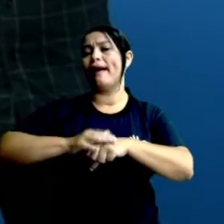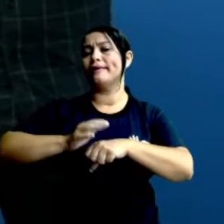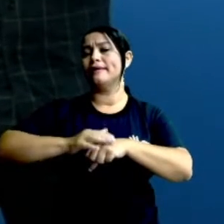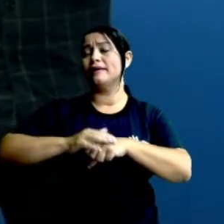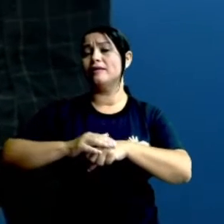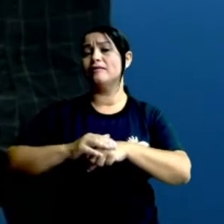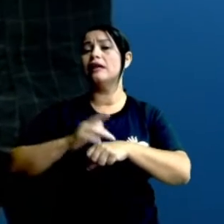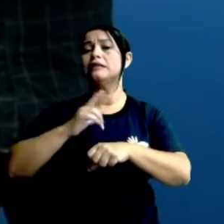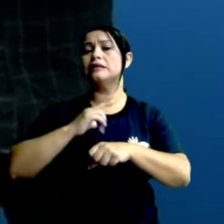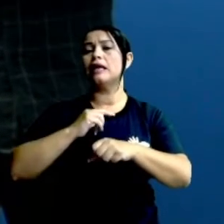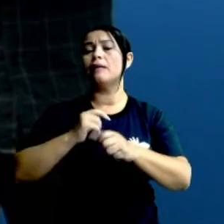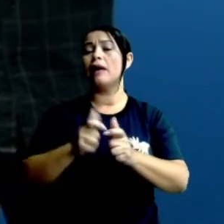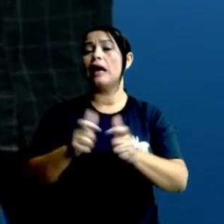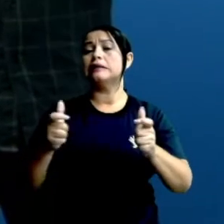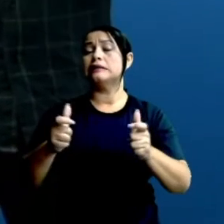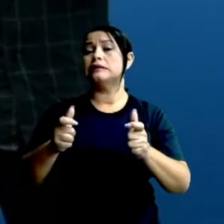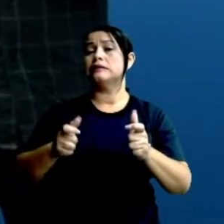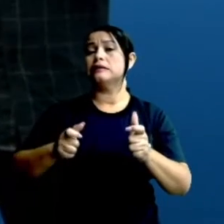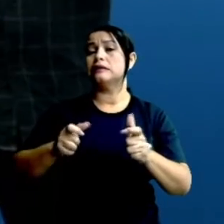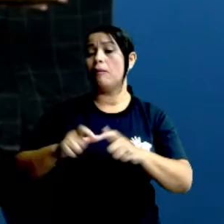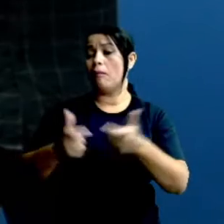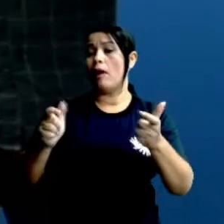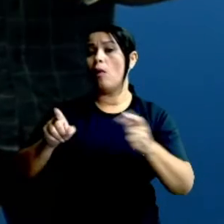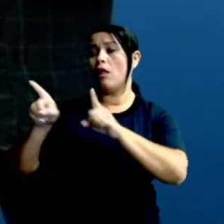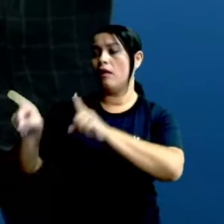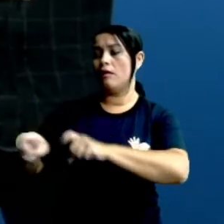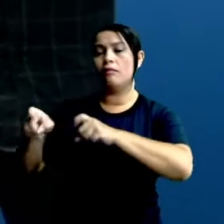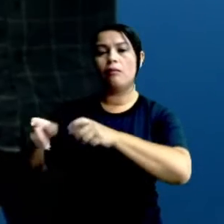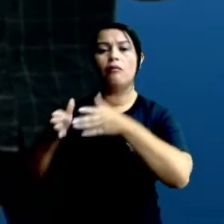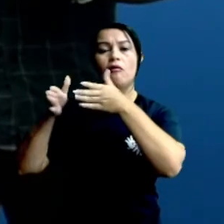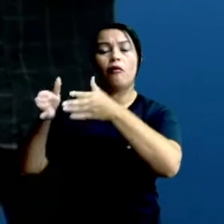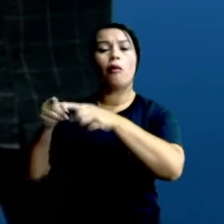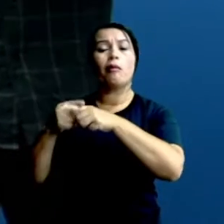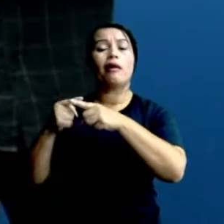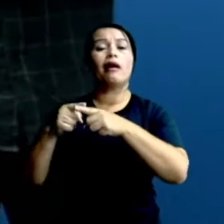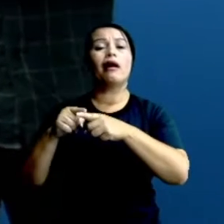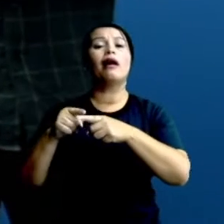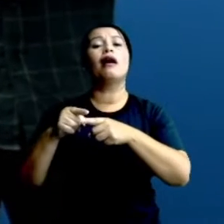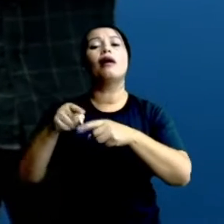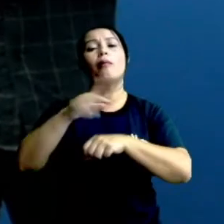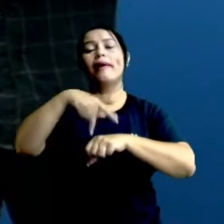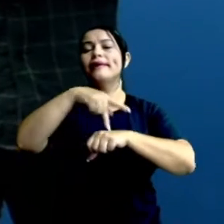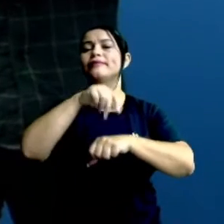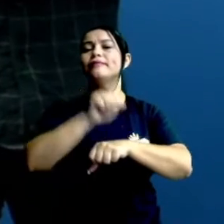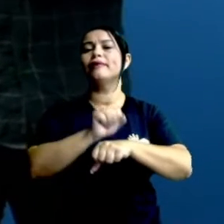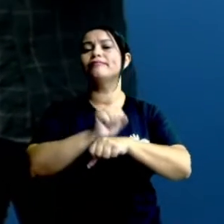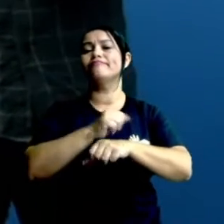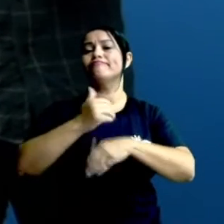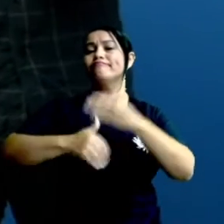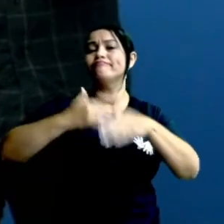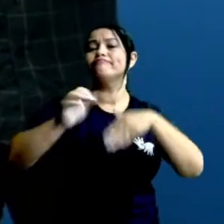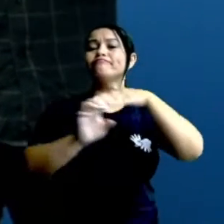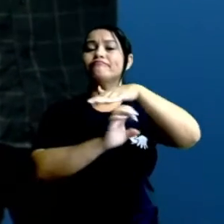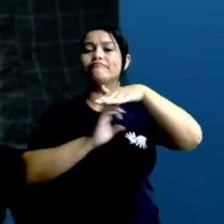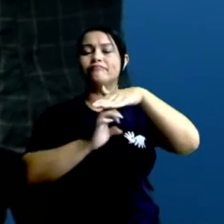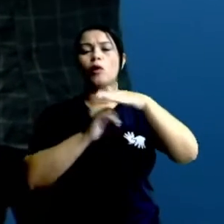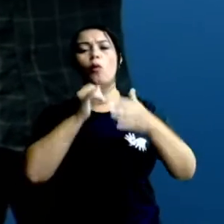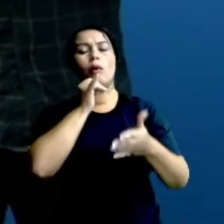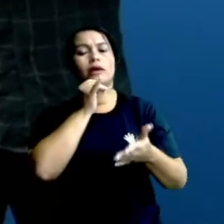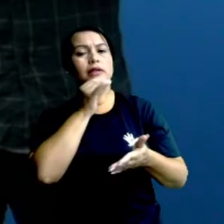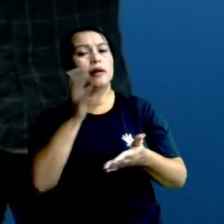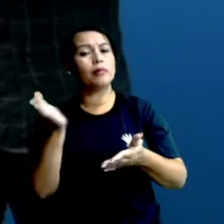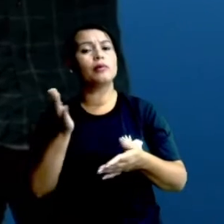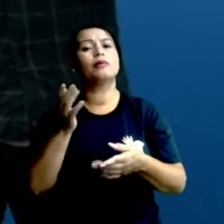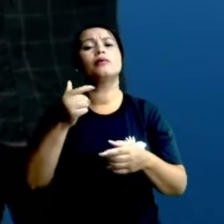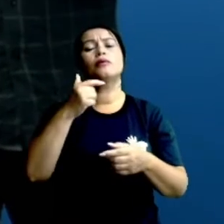atua muito intensamente no setor agrícola, porque esses países ainda não passaram pelo processo de industrialização. O exemplo do